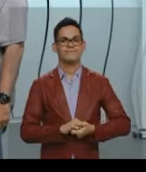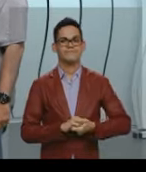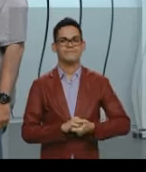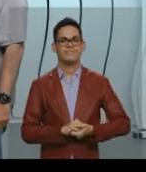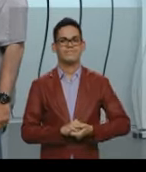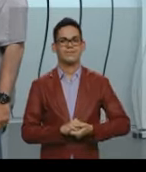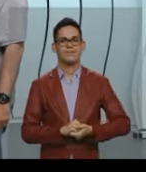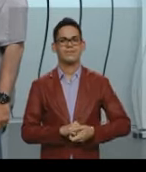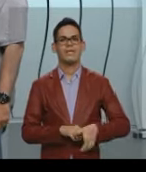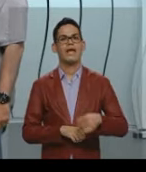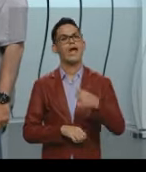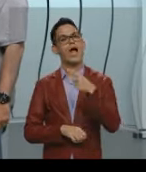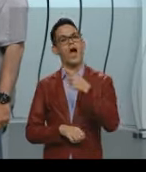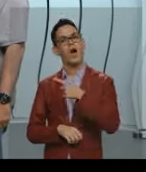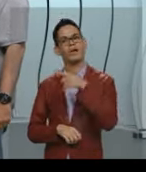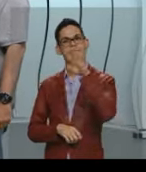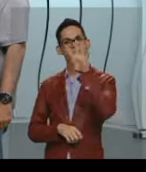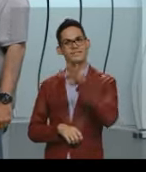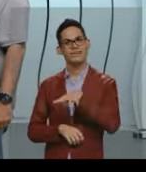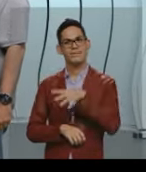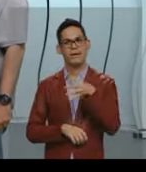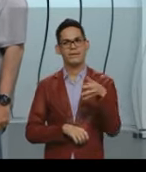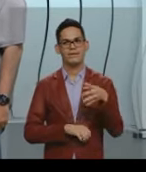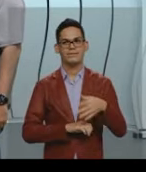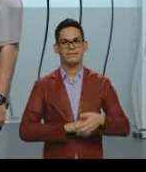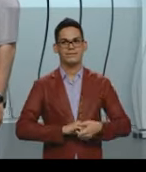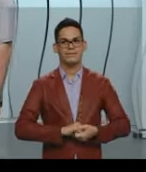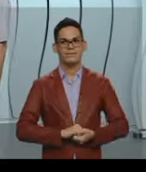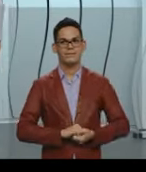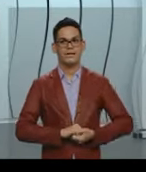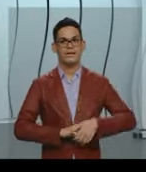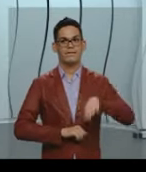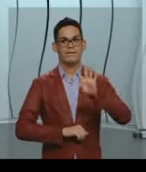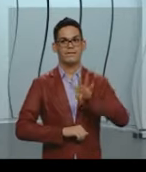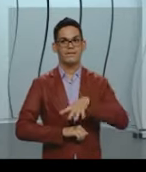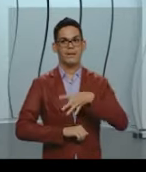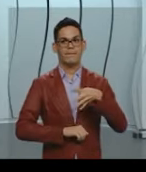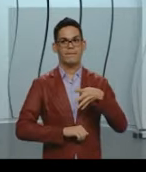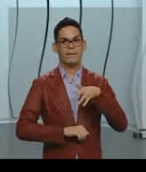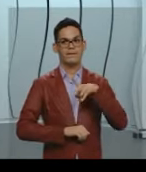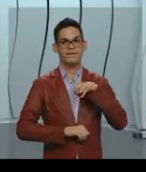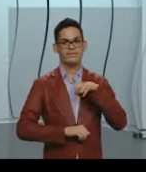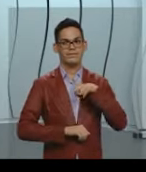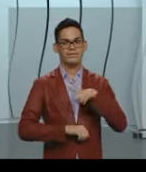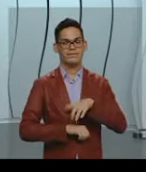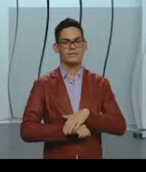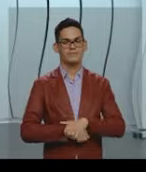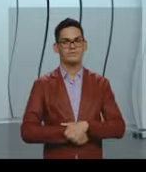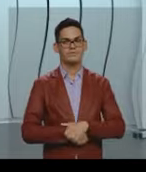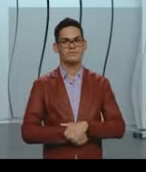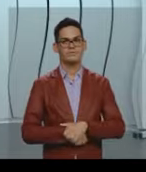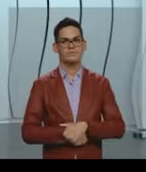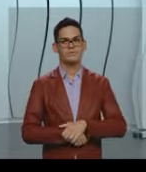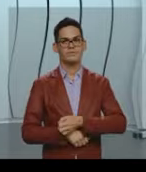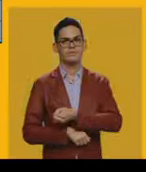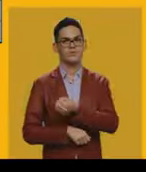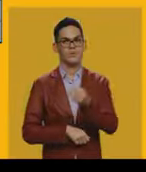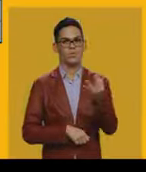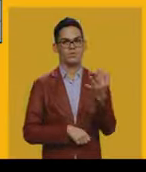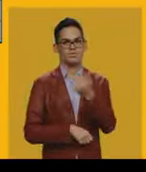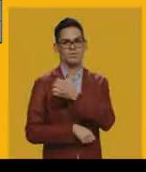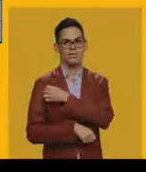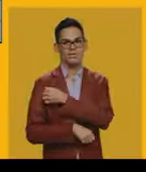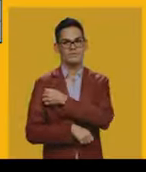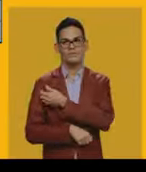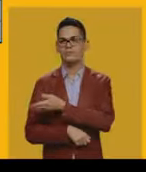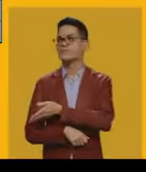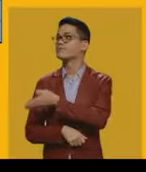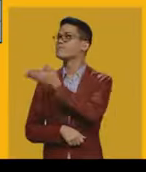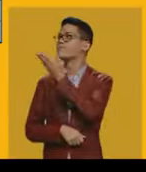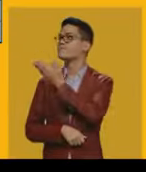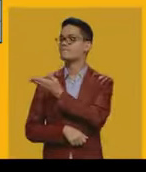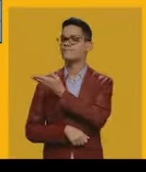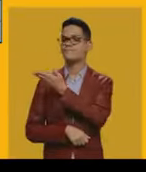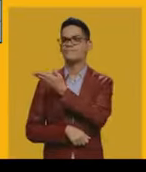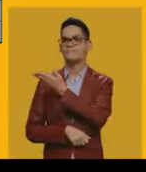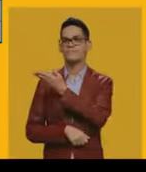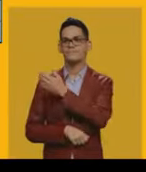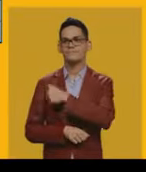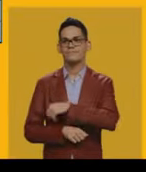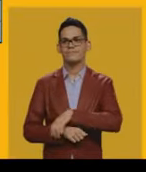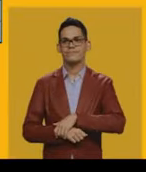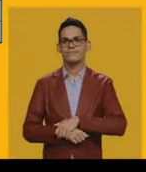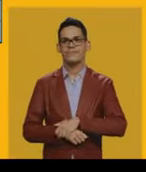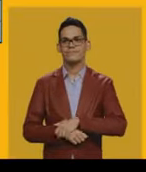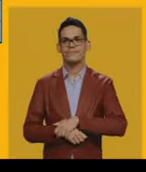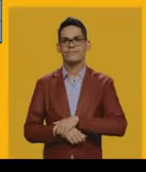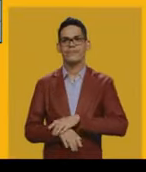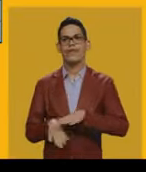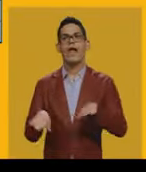Então, vou voltar lá na tabela. Nós temos aqui o número de alunos, beleza.